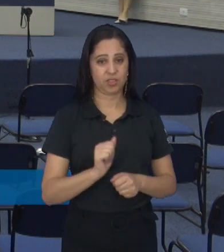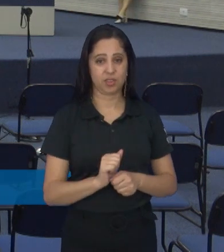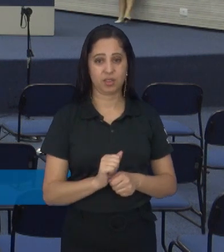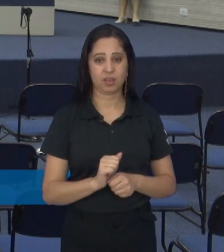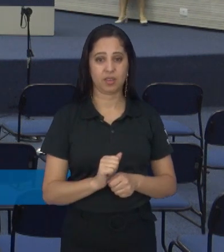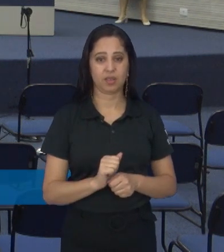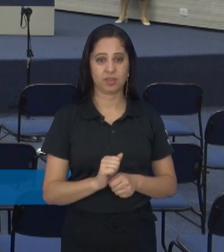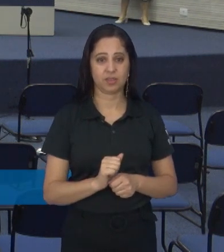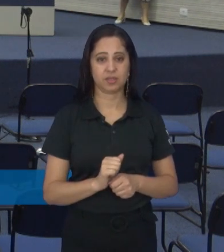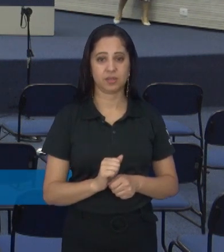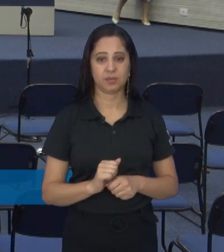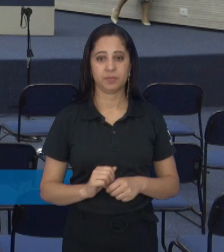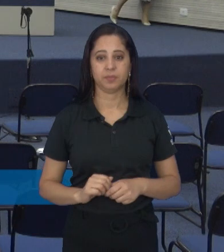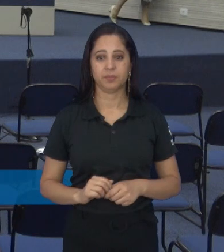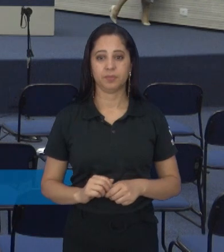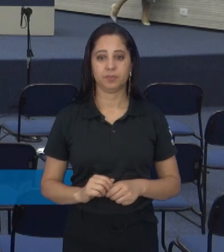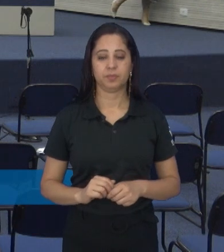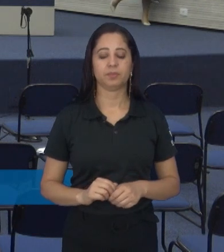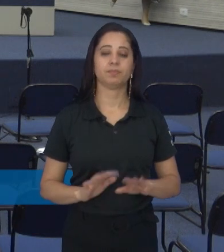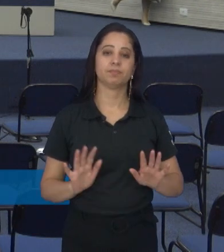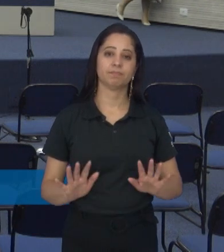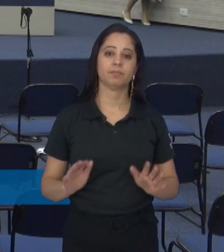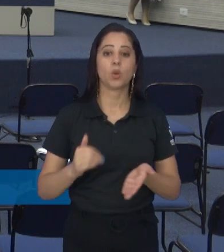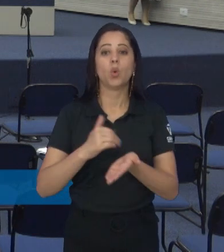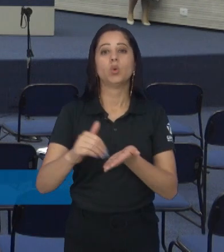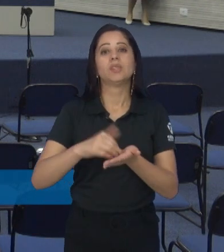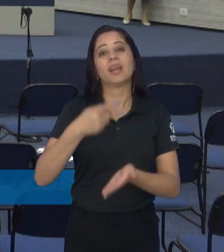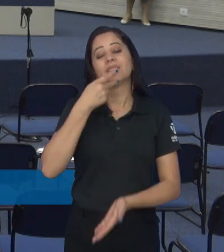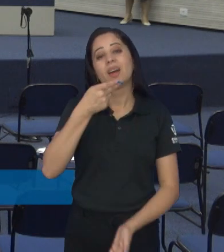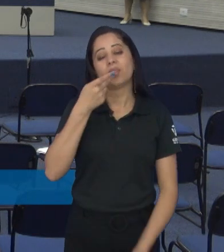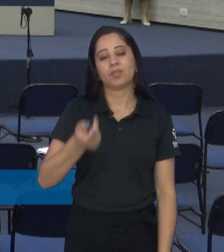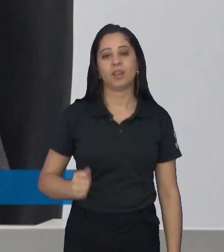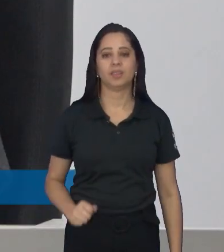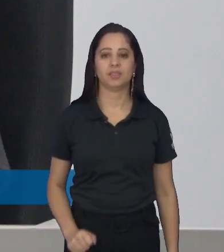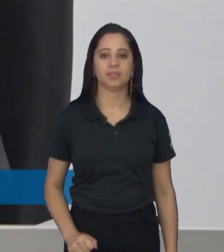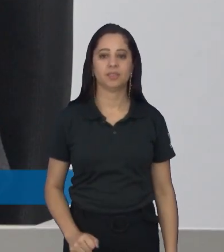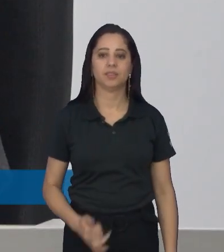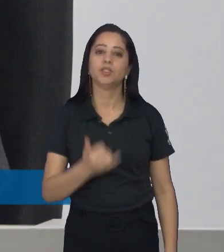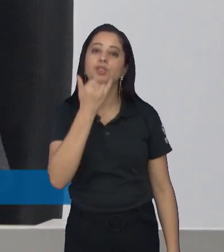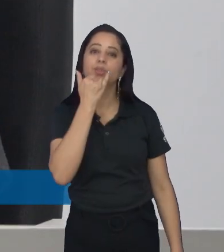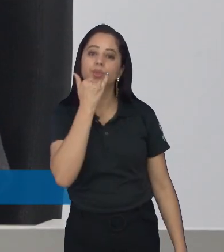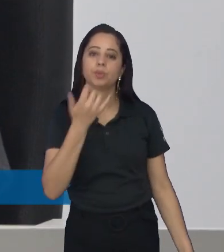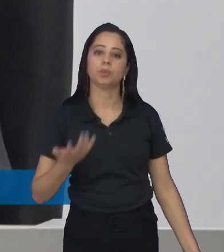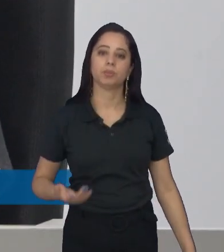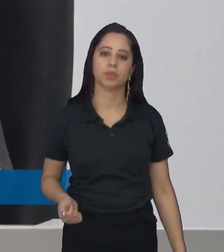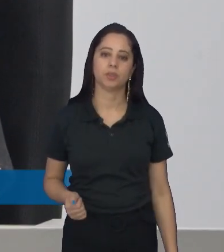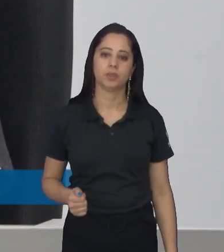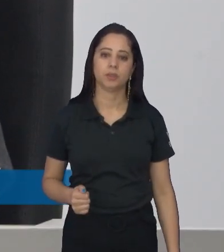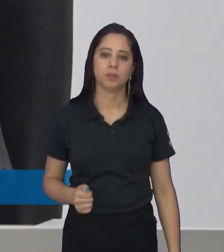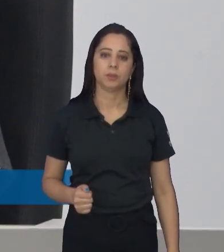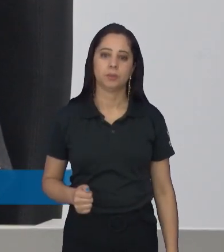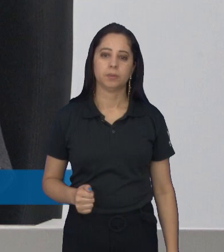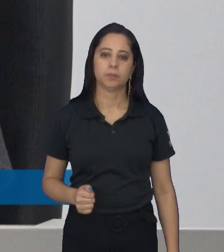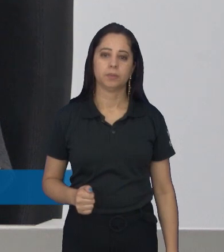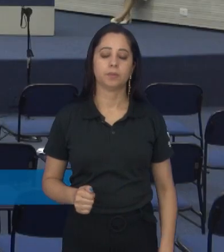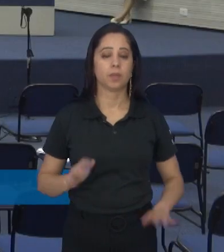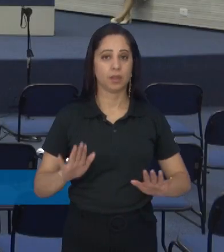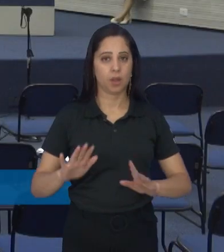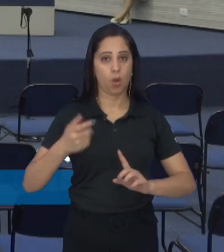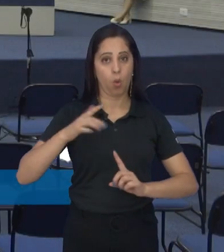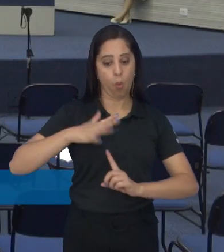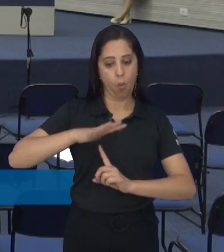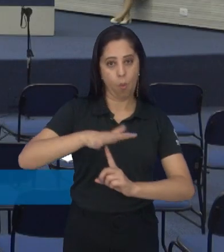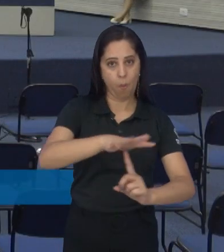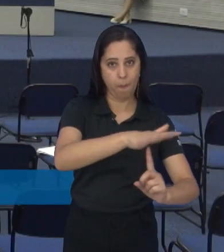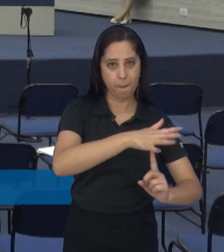na criação secretário está falando por favor secretária está falando a criação do Parque do